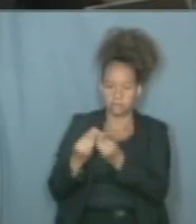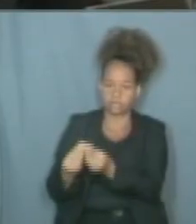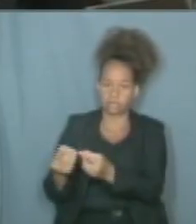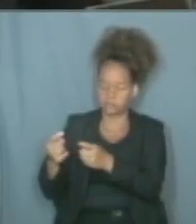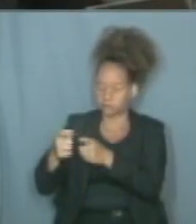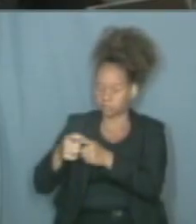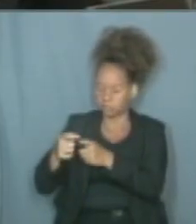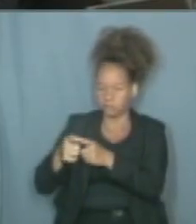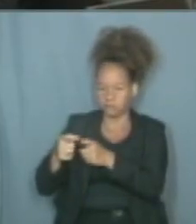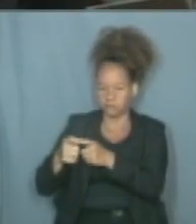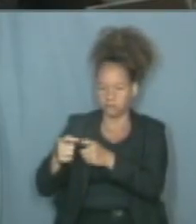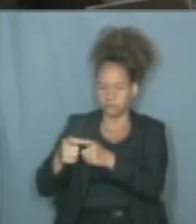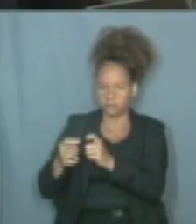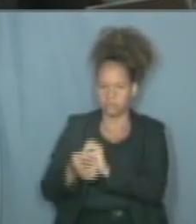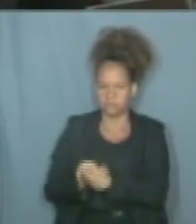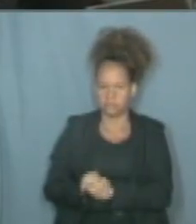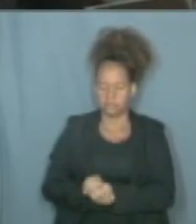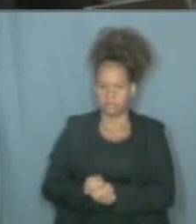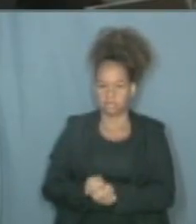médico,